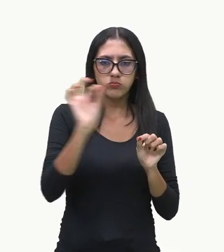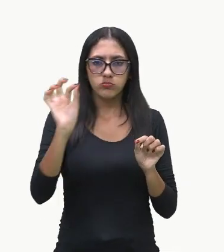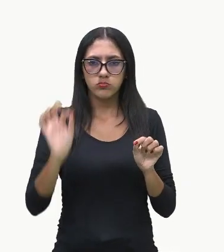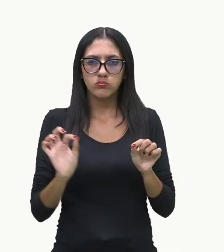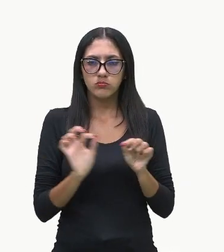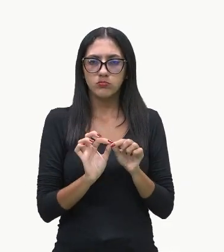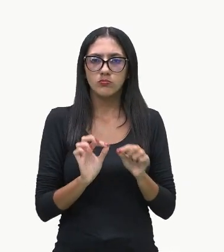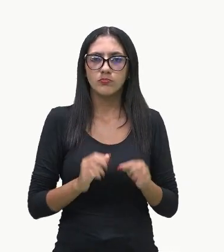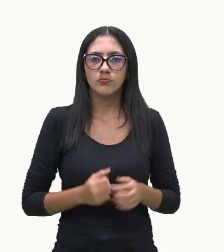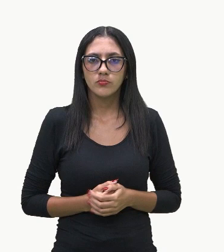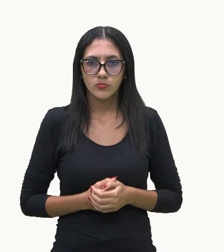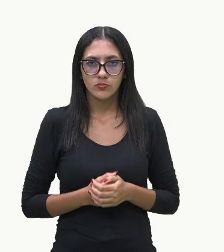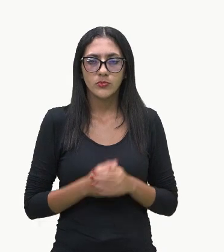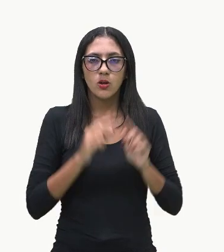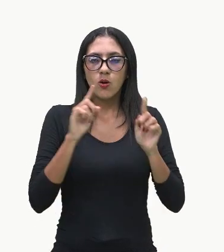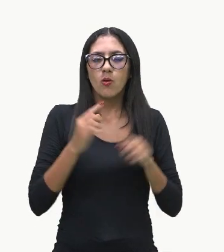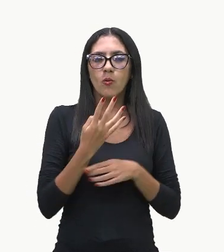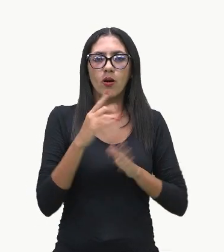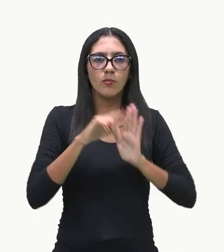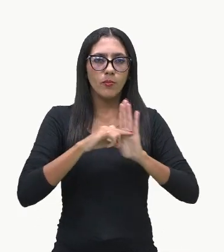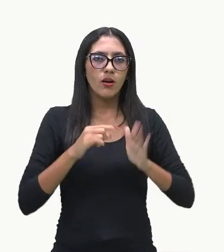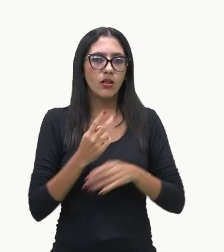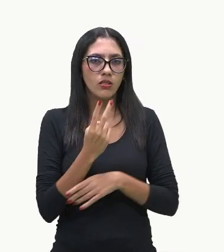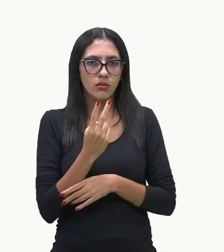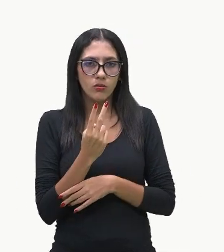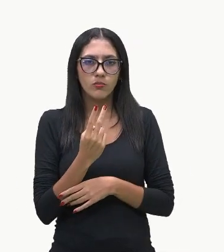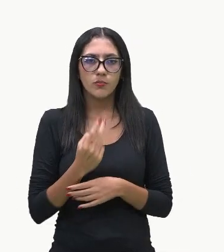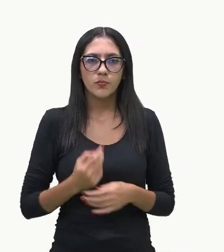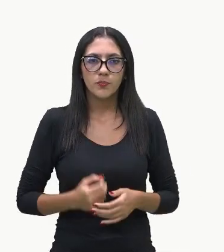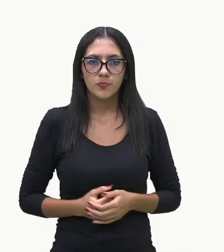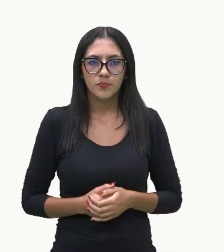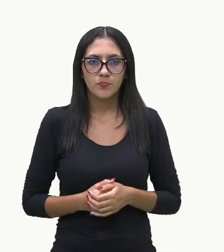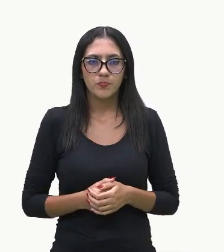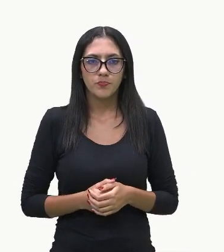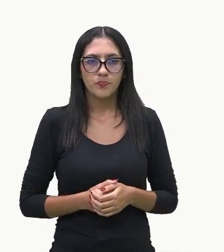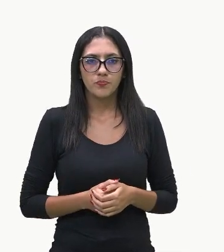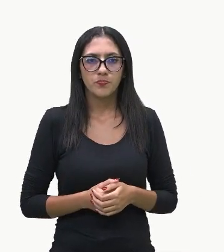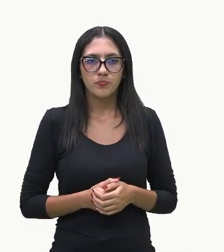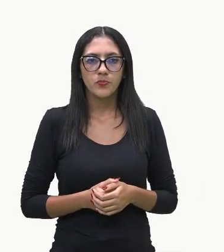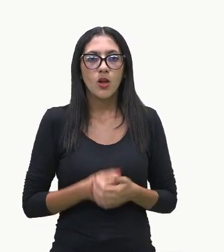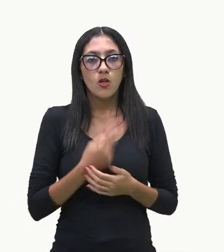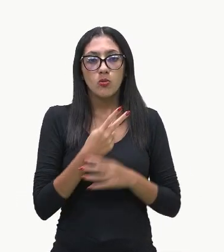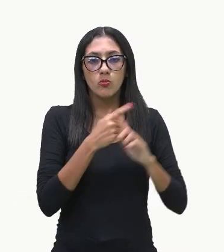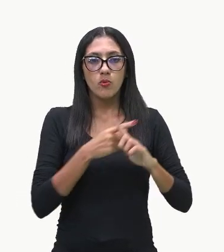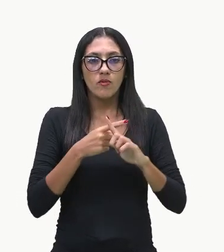2, 2. 2 vezes 180,